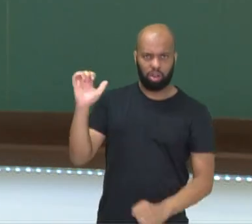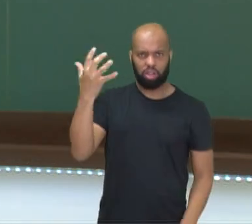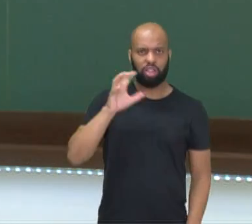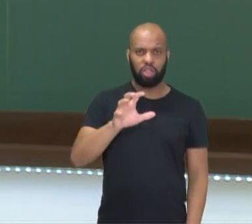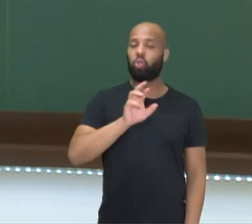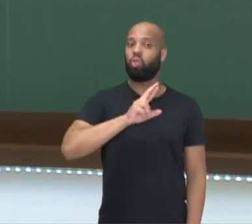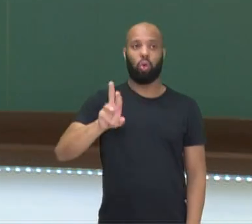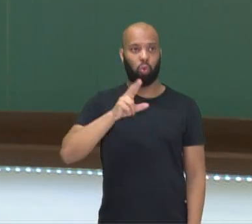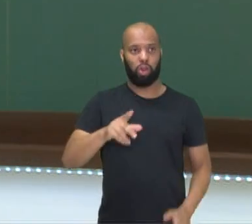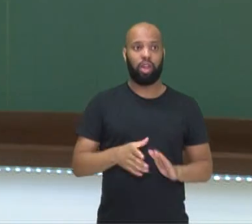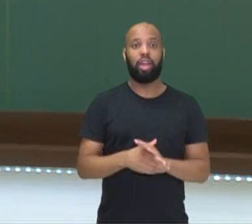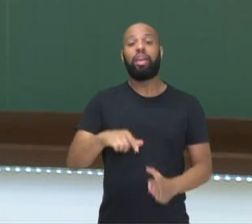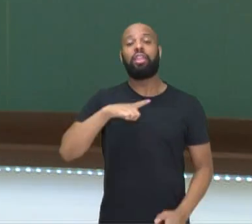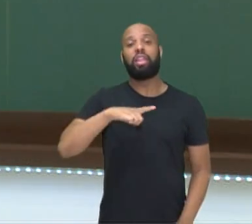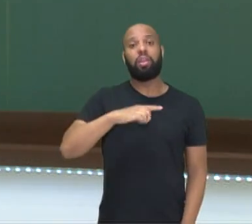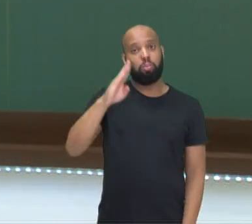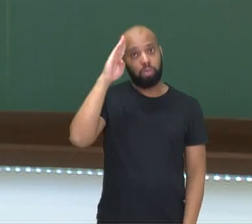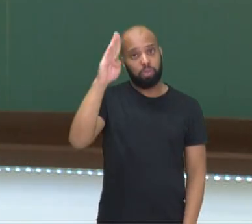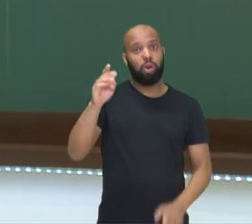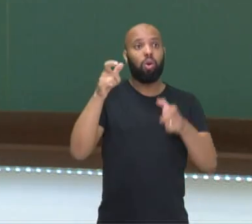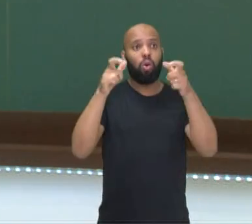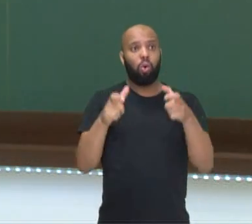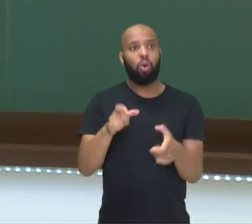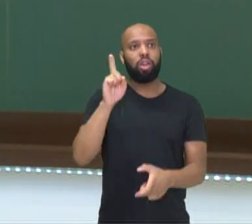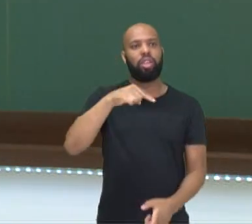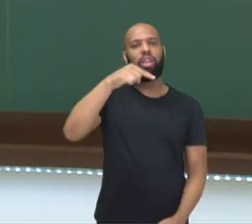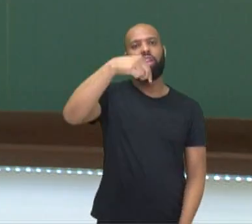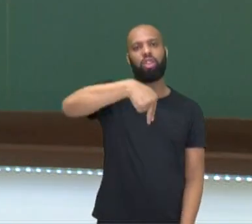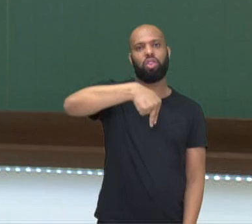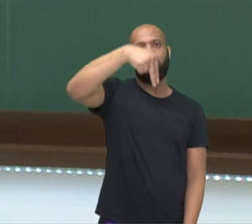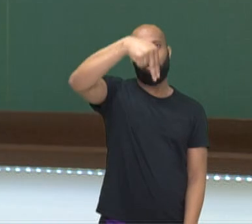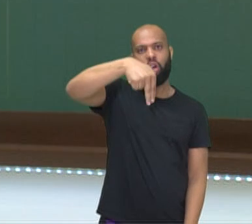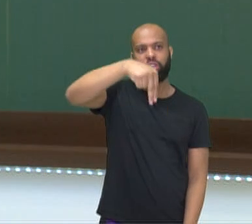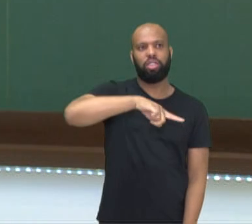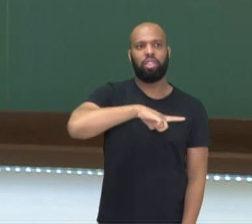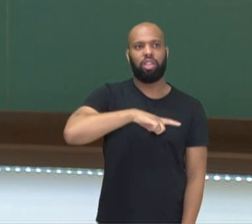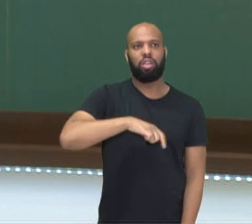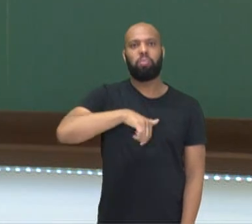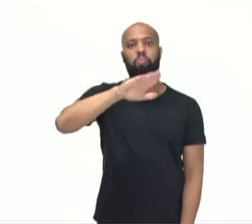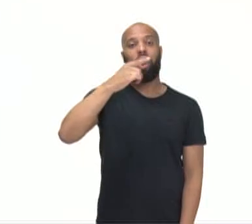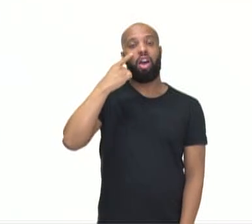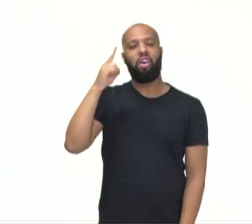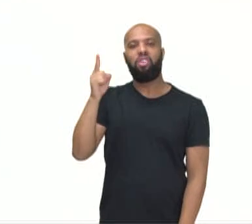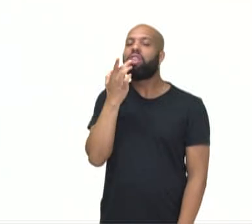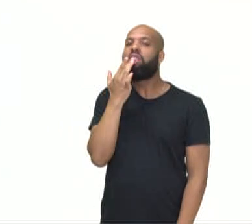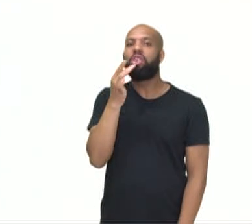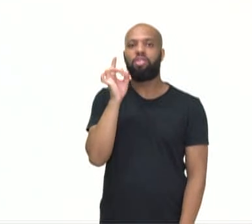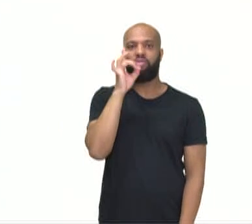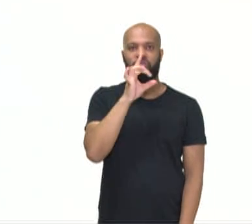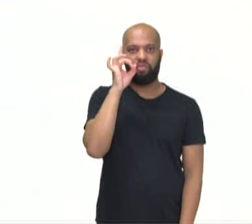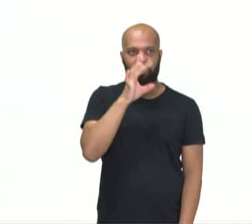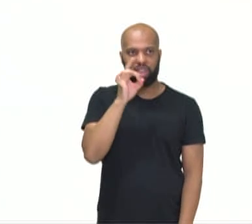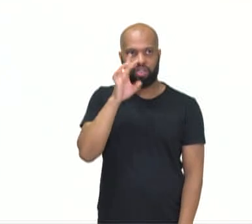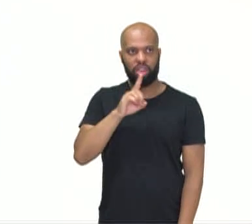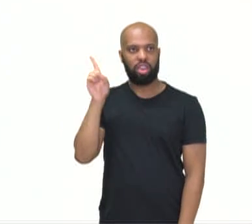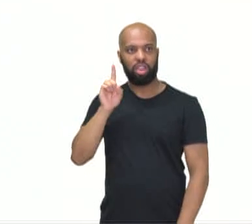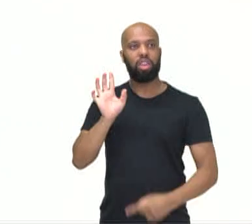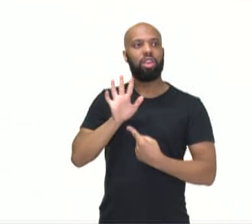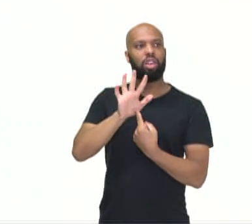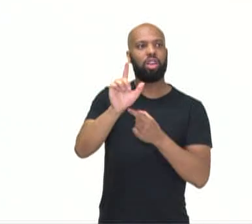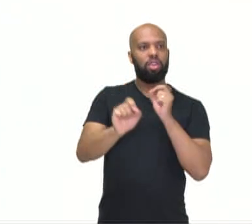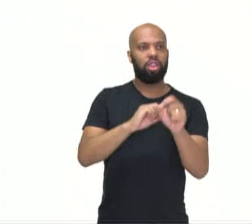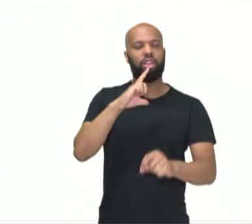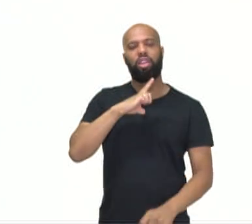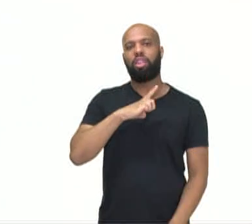doença. Principalmente na região norte, nós percebemos aqui em verde, né, essas colorações, mostrando